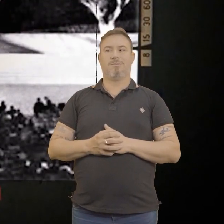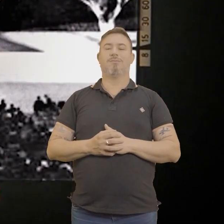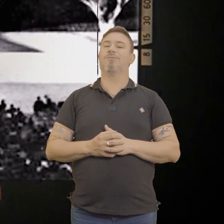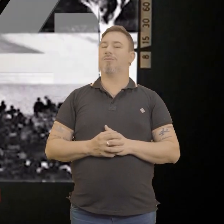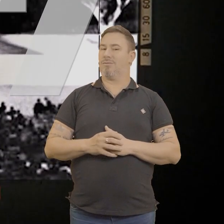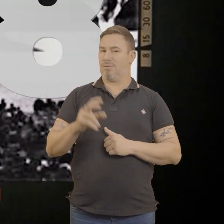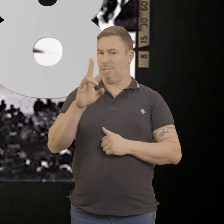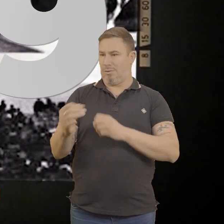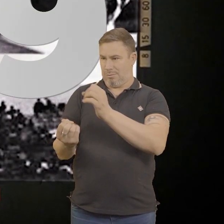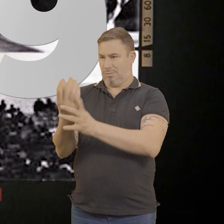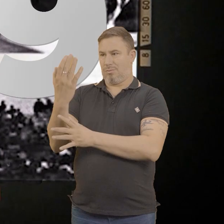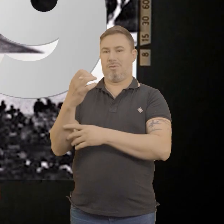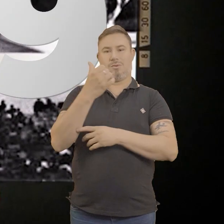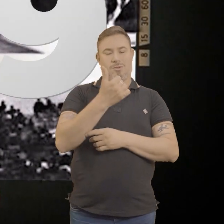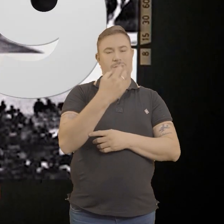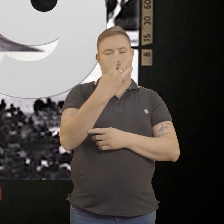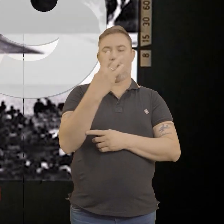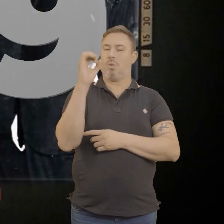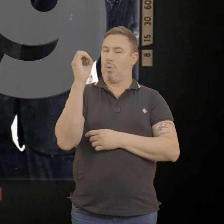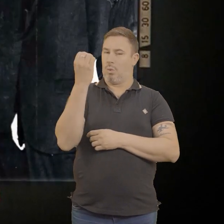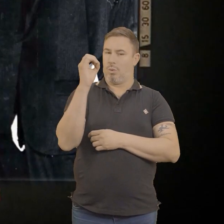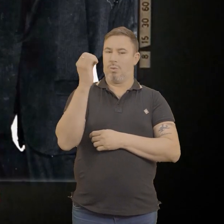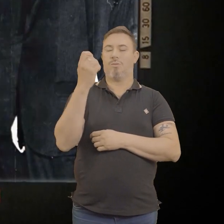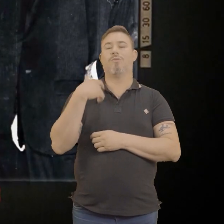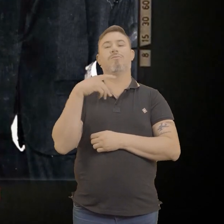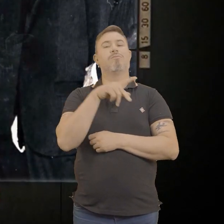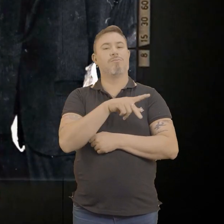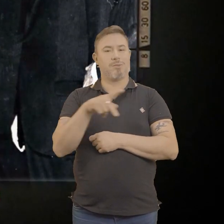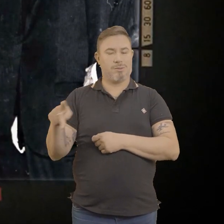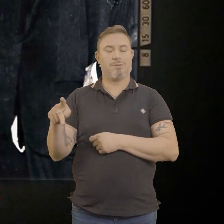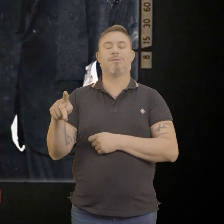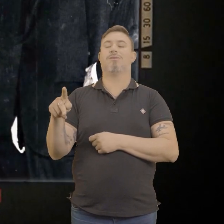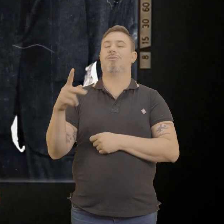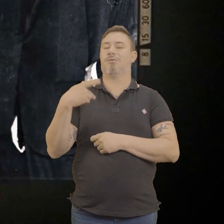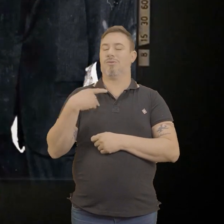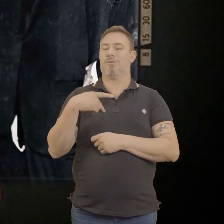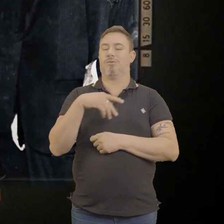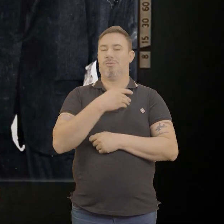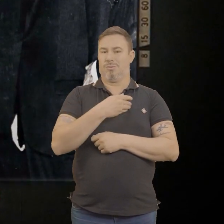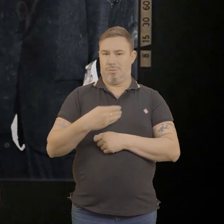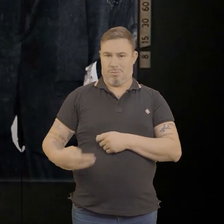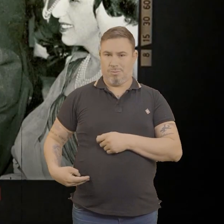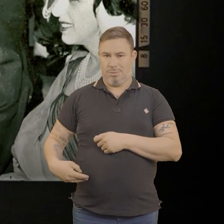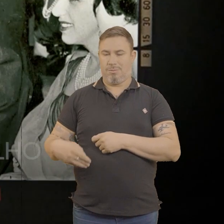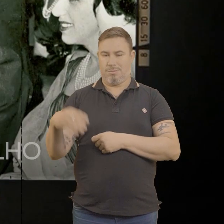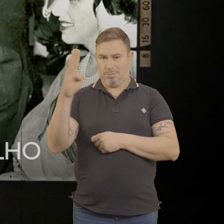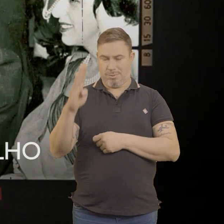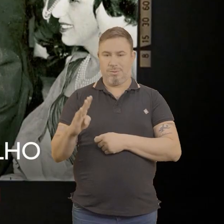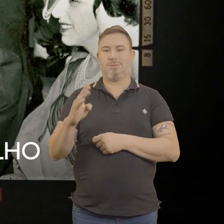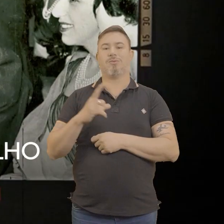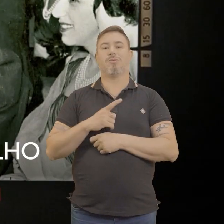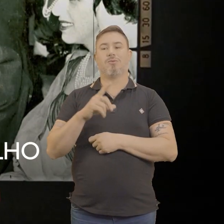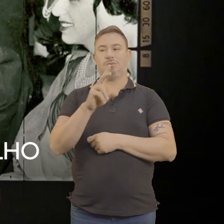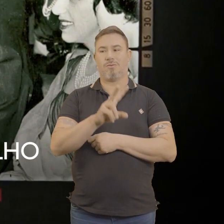Solenemente inaugurado na noite do dia 3 de outubro, com a presença do presidente da República, o auditório Martins Filho